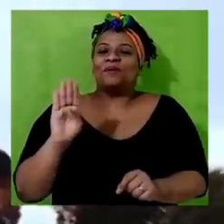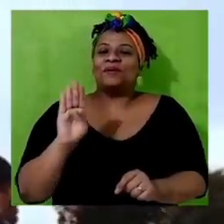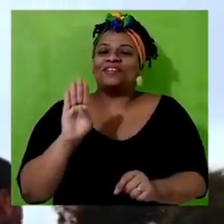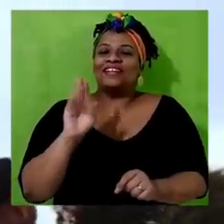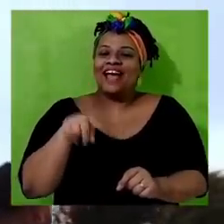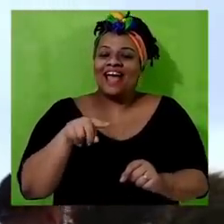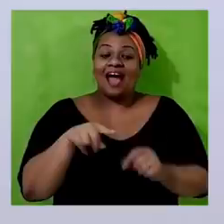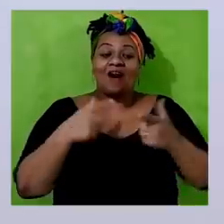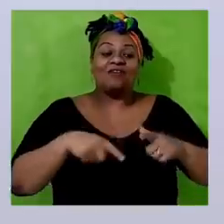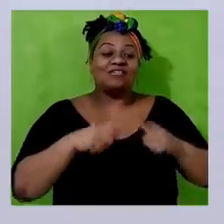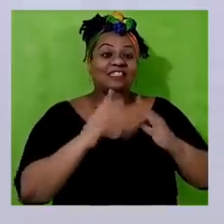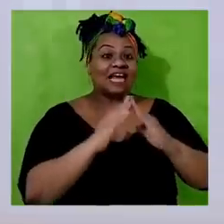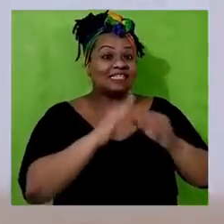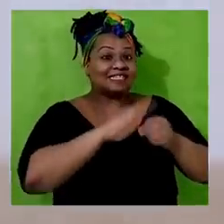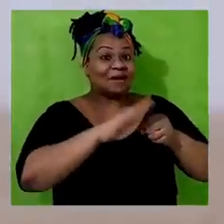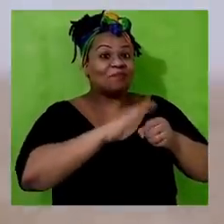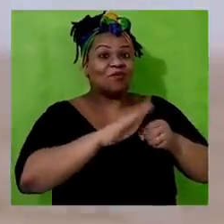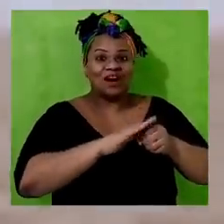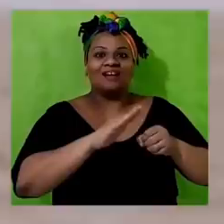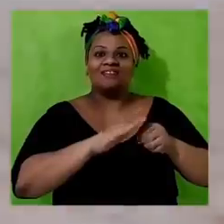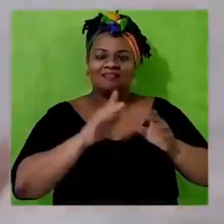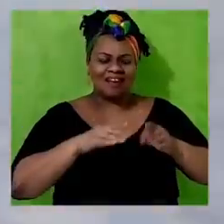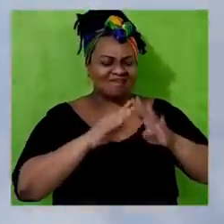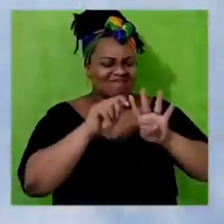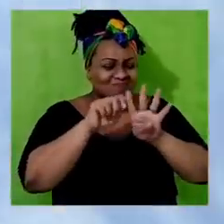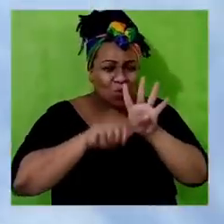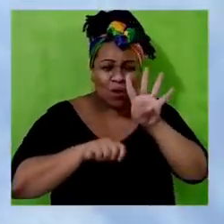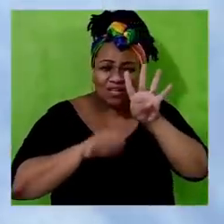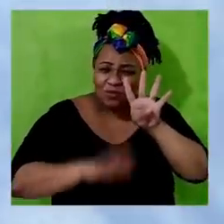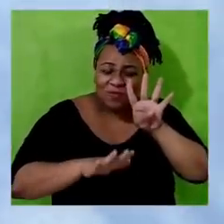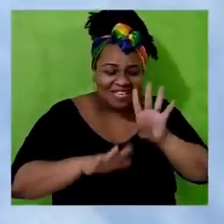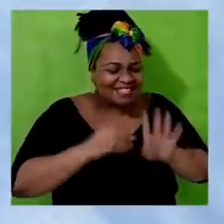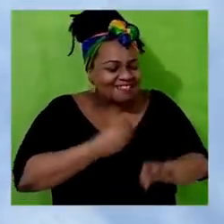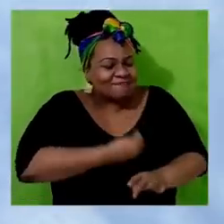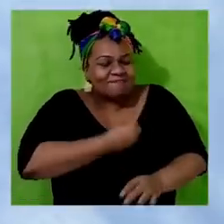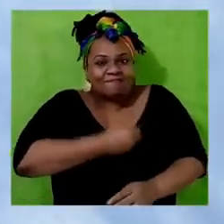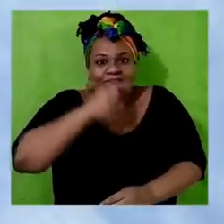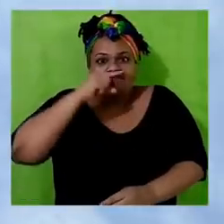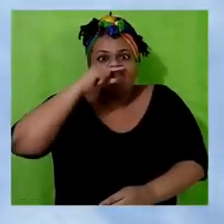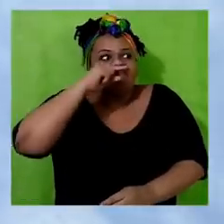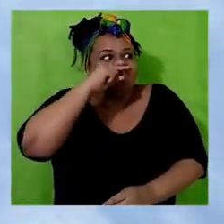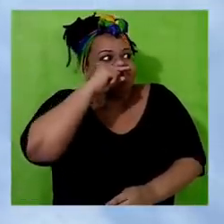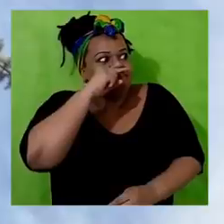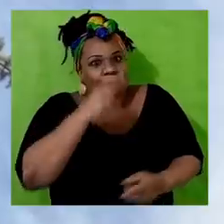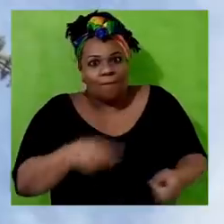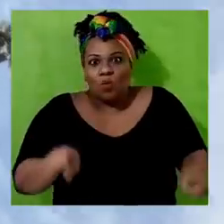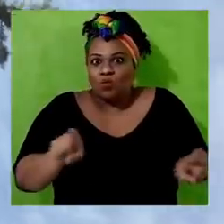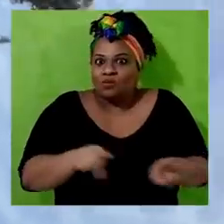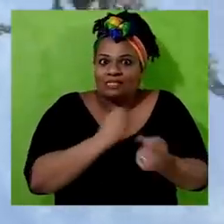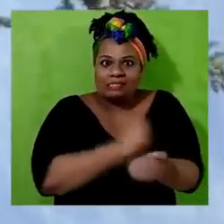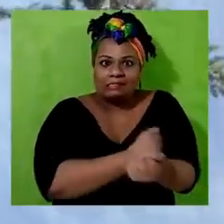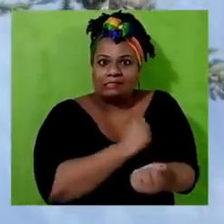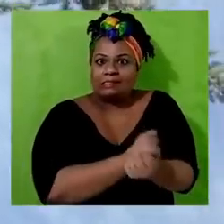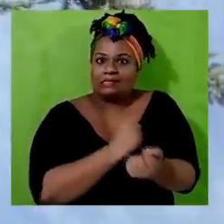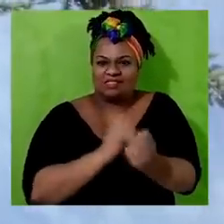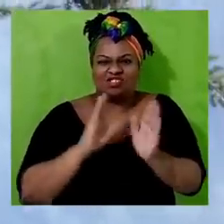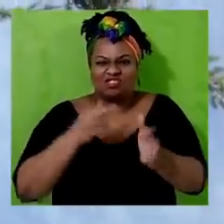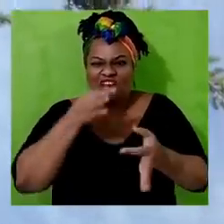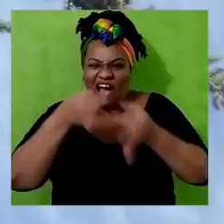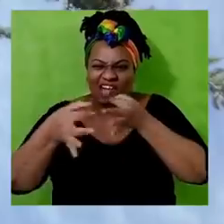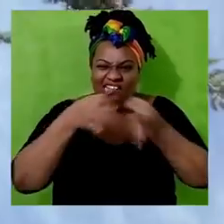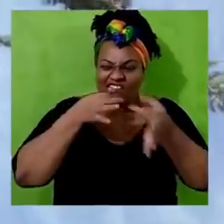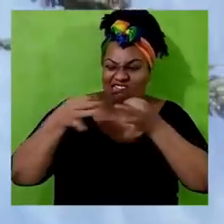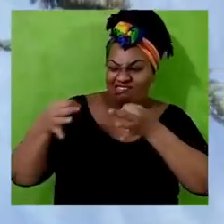Itapuã, na Rua do Romão. E a gente vivia a música, assim, a gente viveu música durante 4 meses. A gente foi muito criticado.